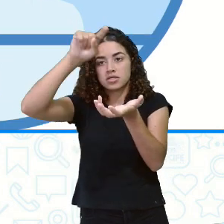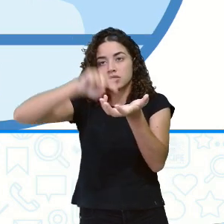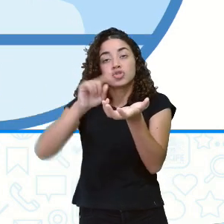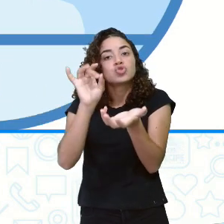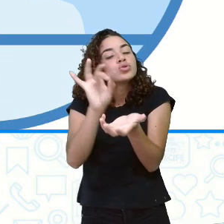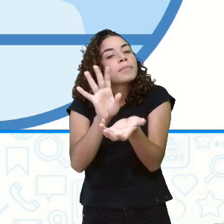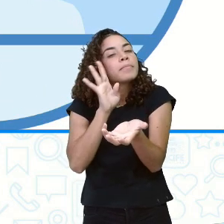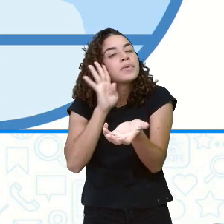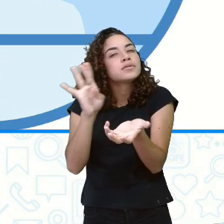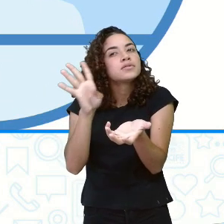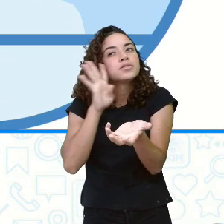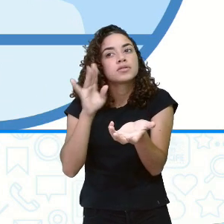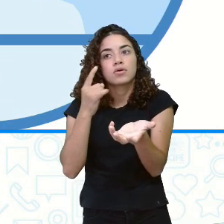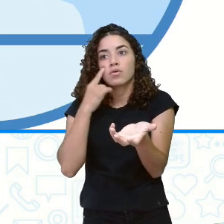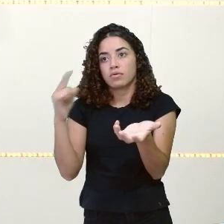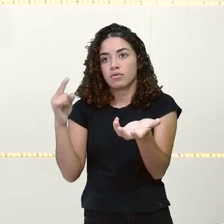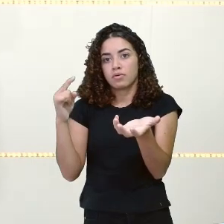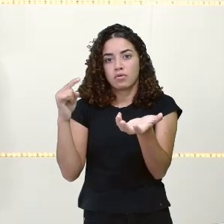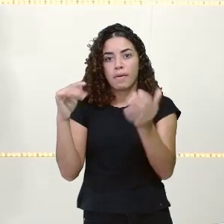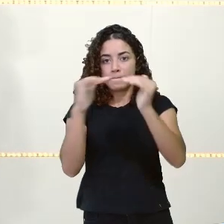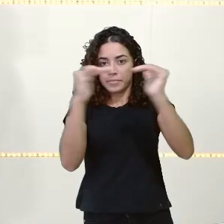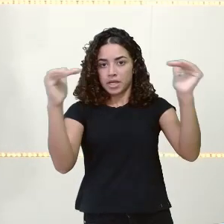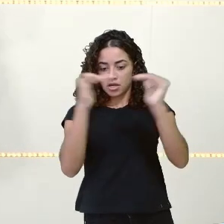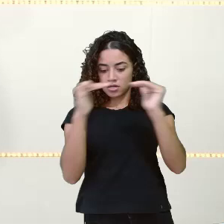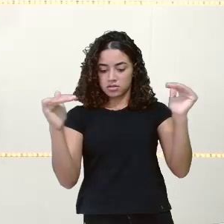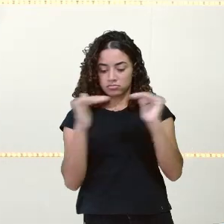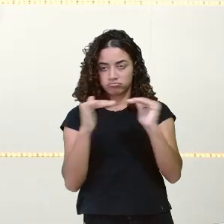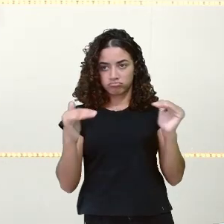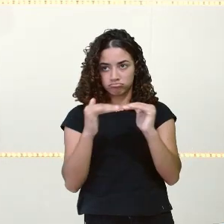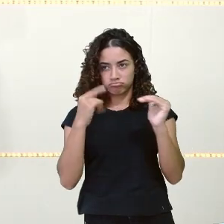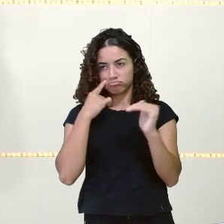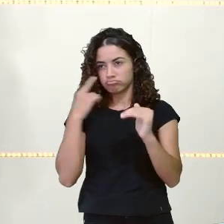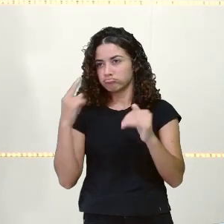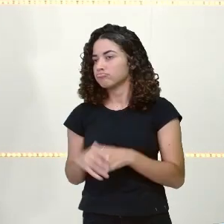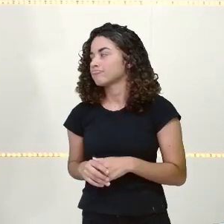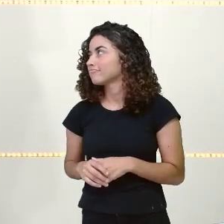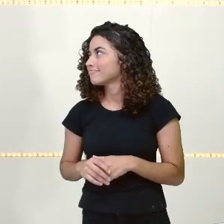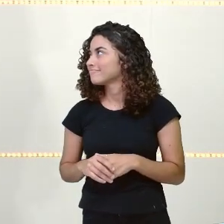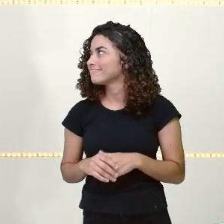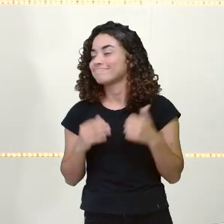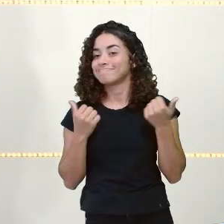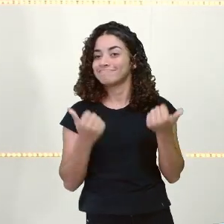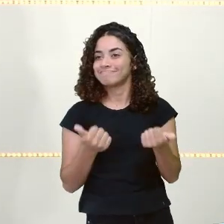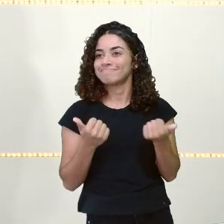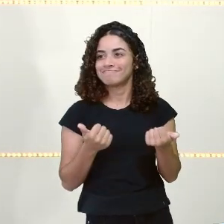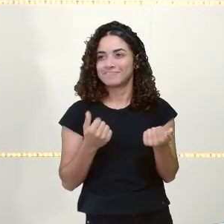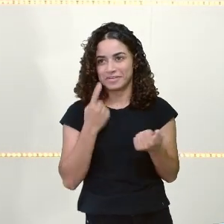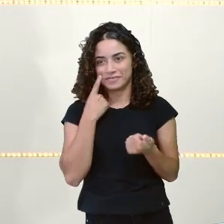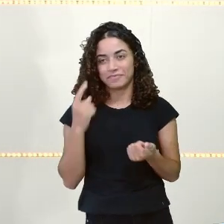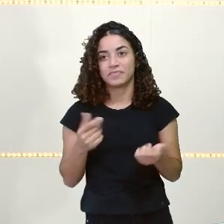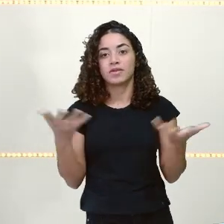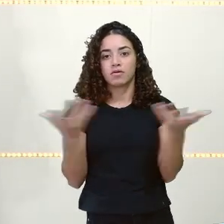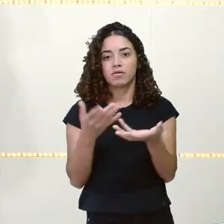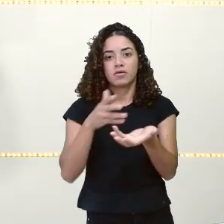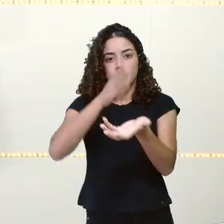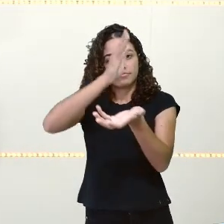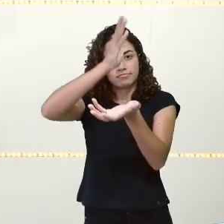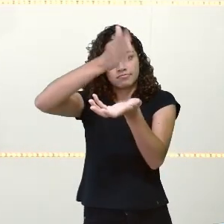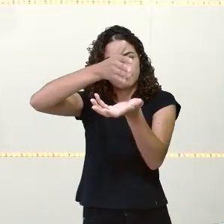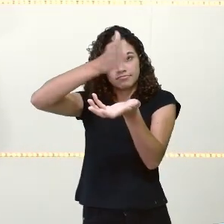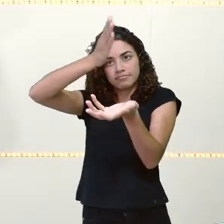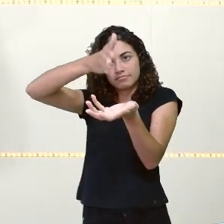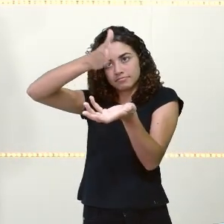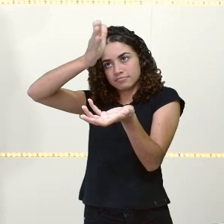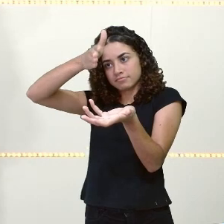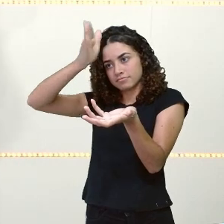Os paralelos, olha, aqui, ó, tá vendo? Bonitinho. Olha só como ele está aqui. E aqui os meridianos